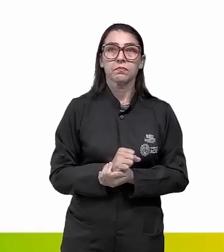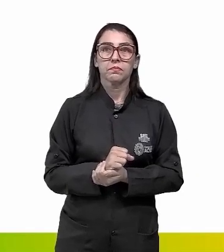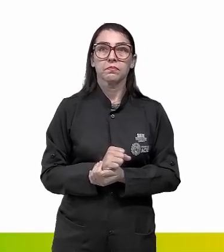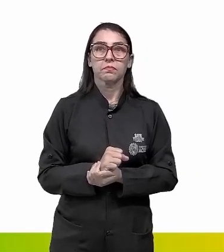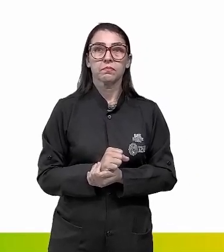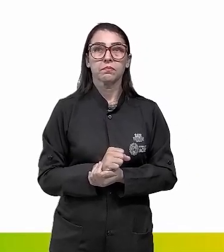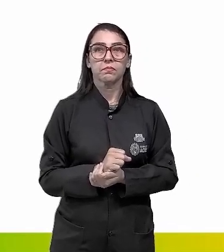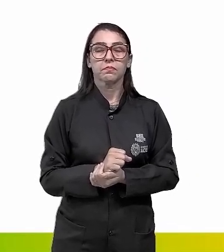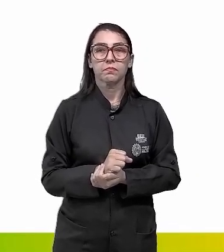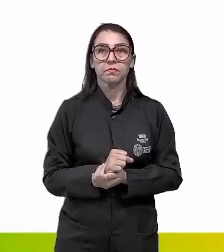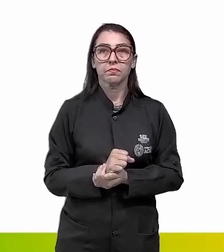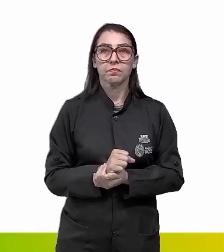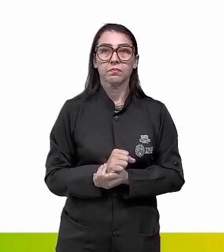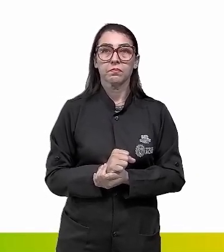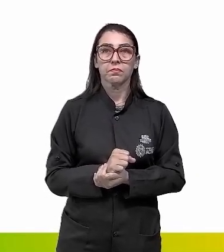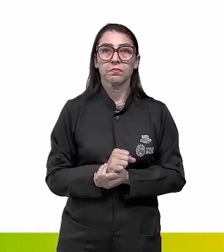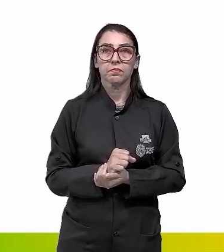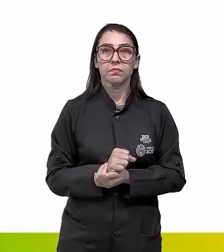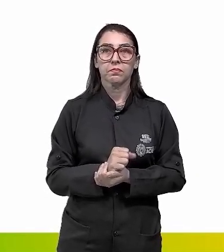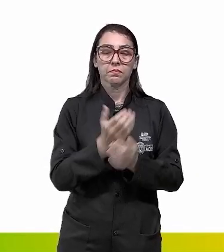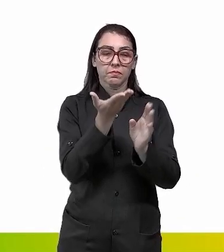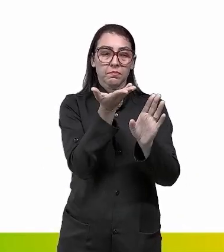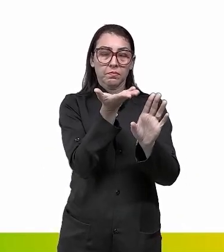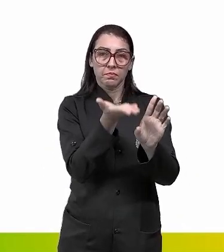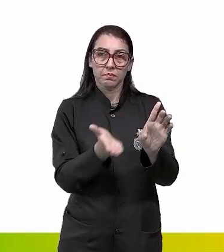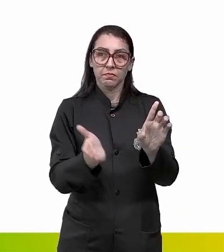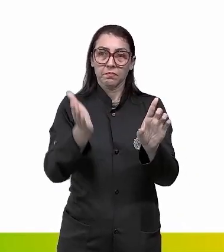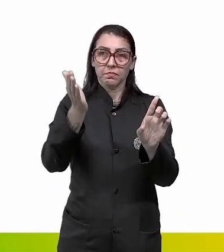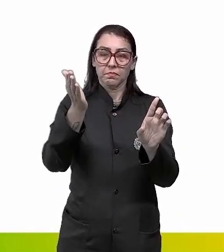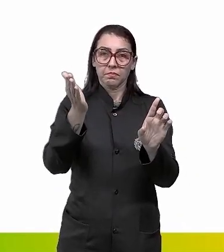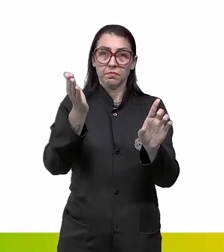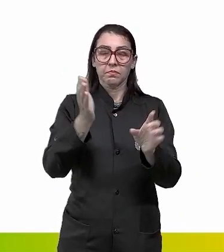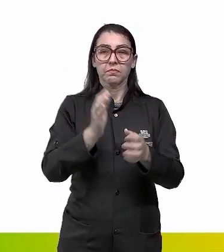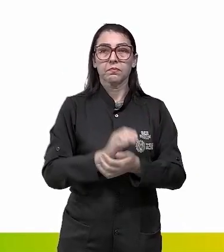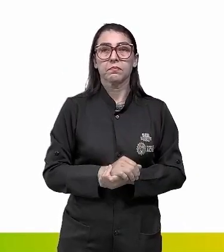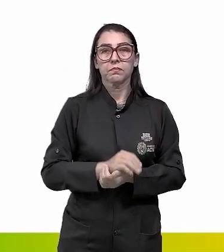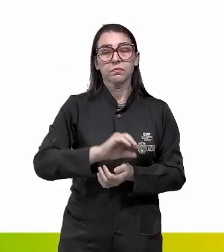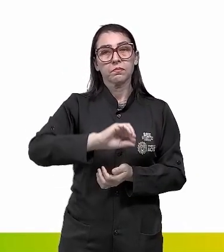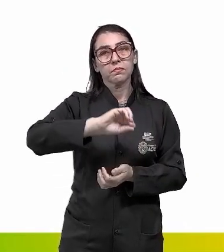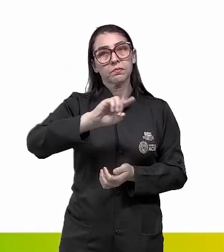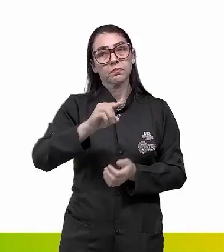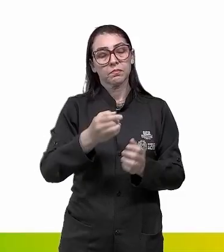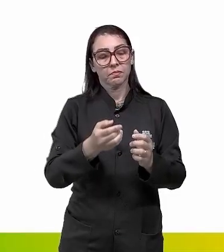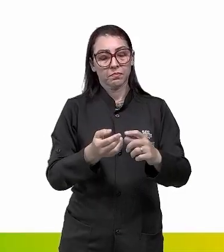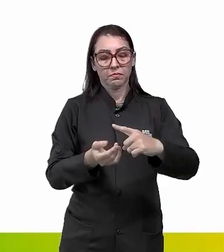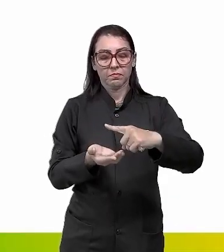é transladado para cima ou transladado para baixo.